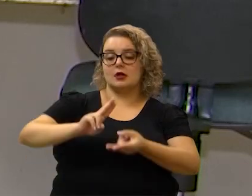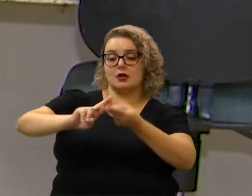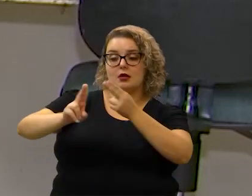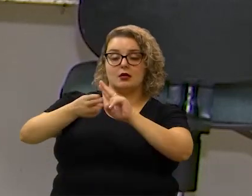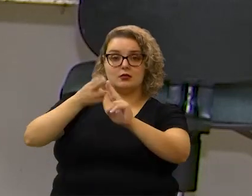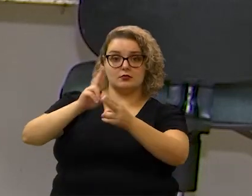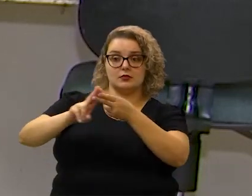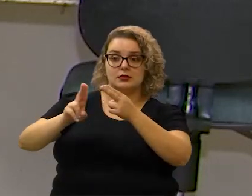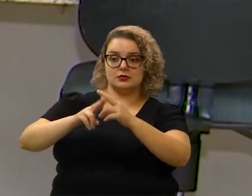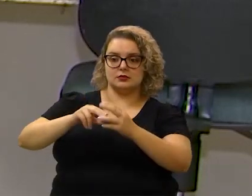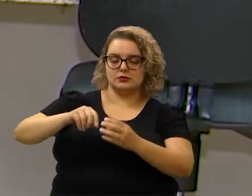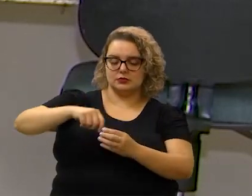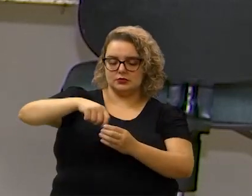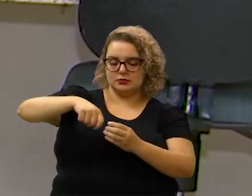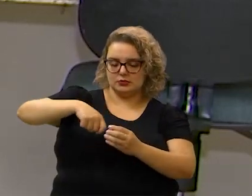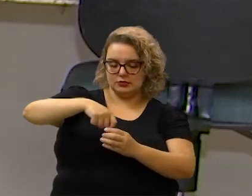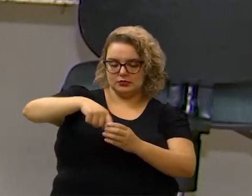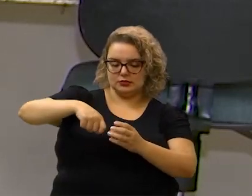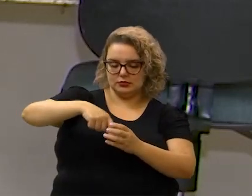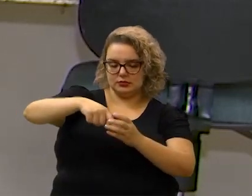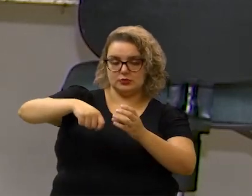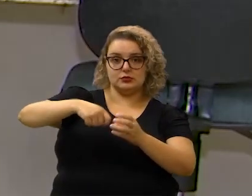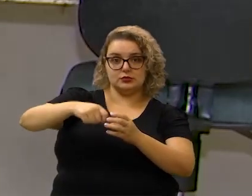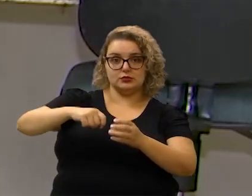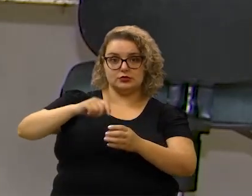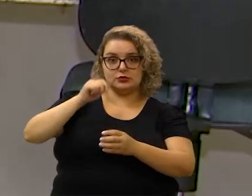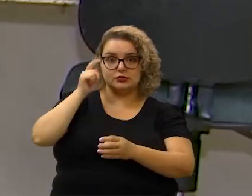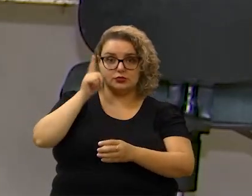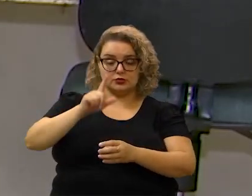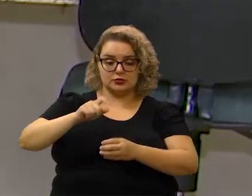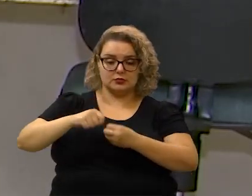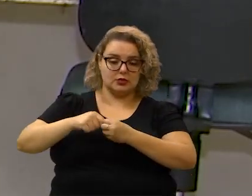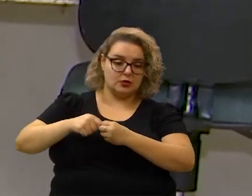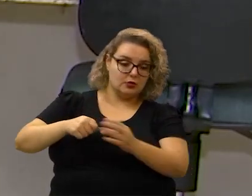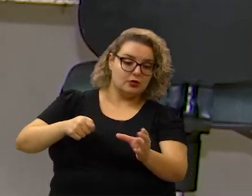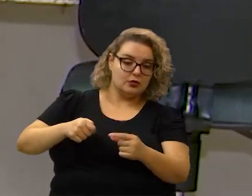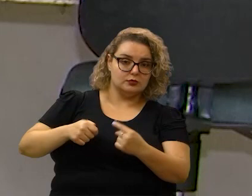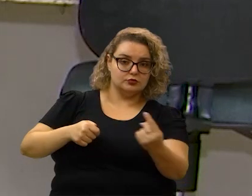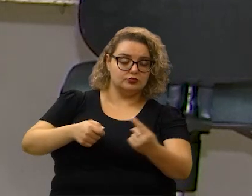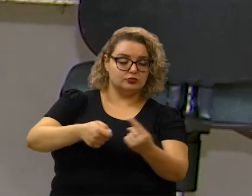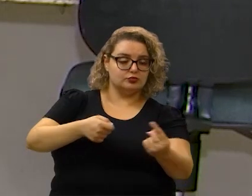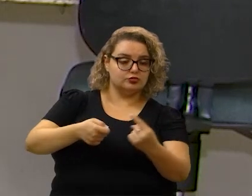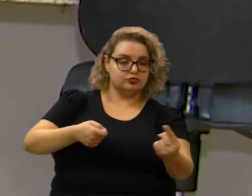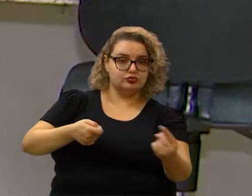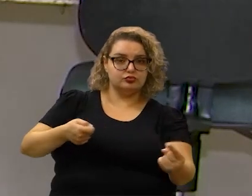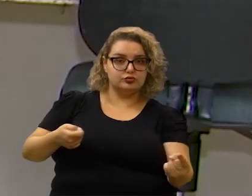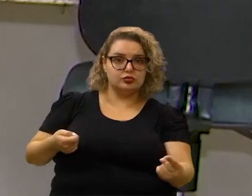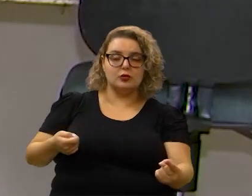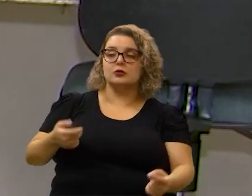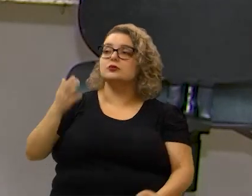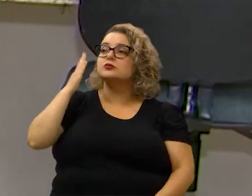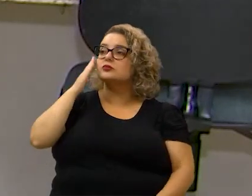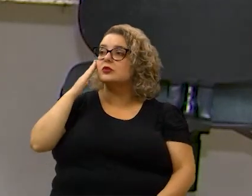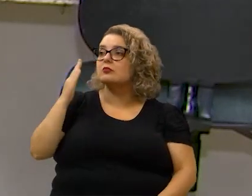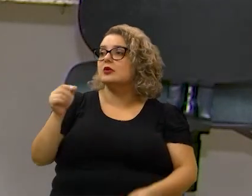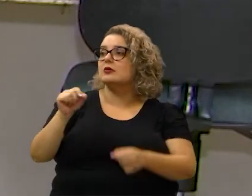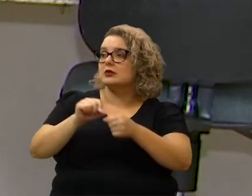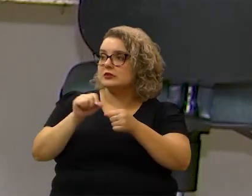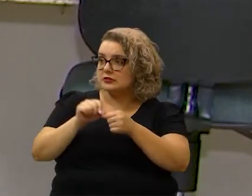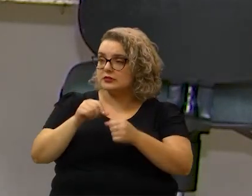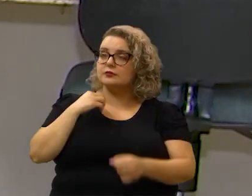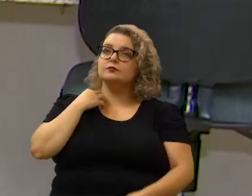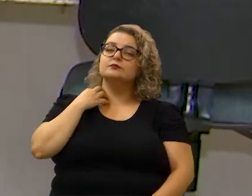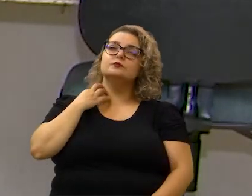as habilidades de manusear um peão de madeira, de conseguir enrolar, de conseguir lançar, essa habilidade, esse saber procedimental do saber